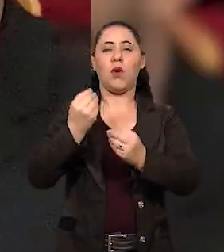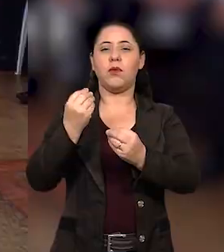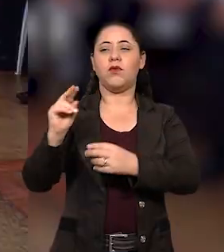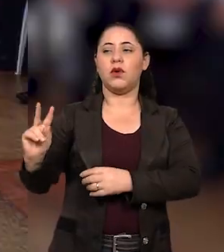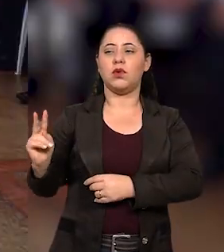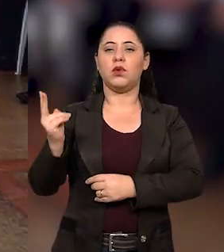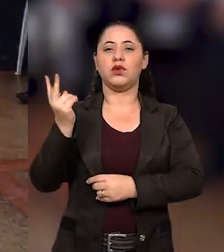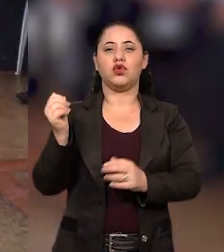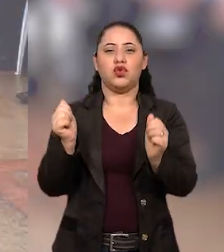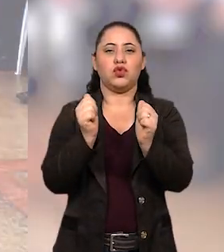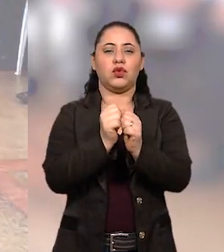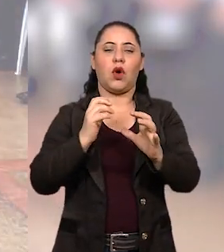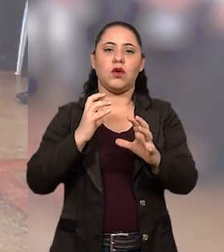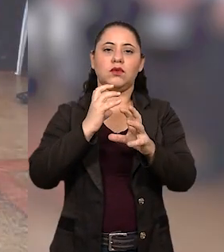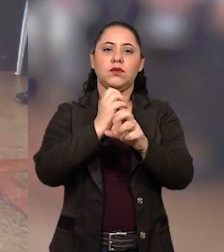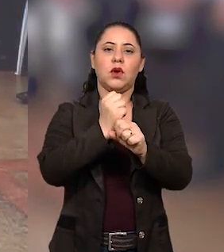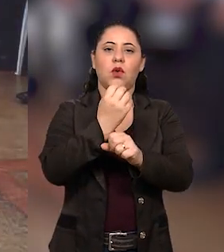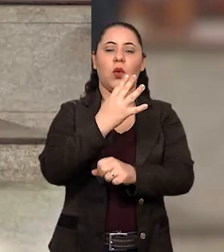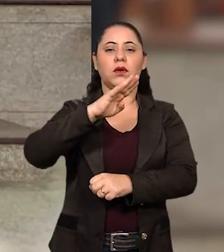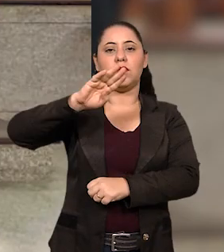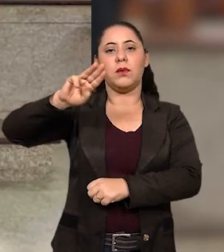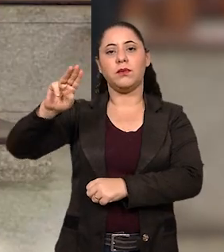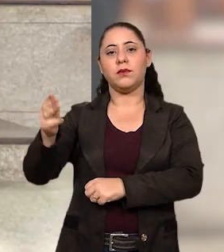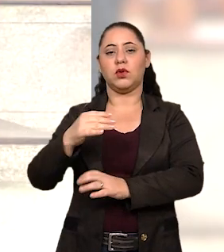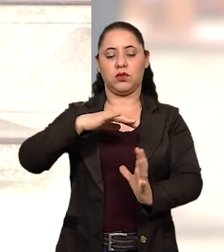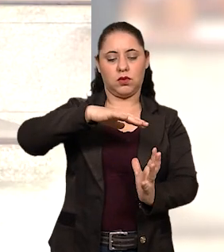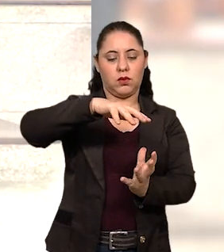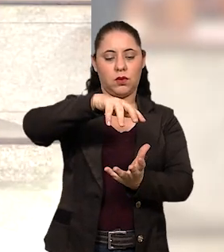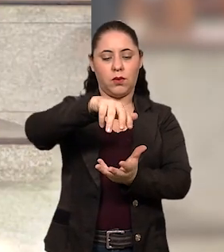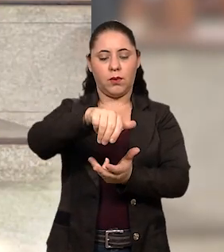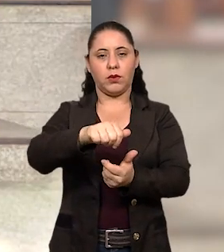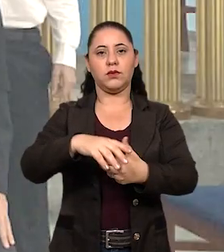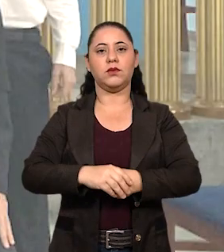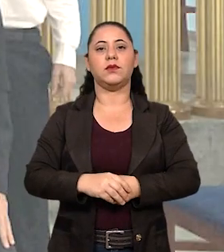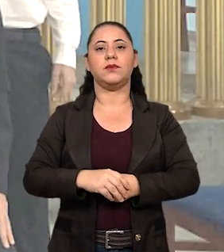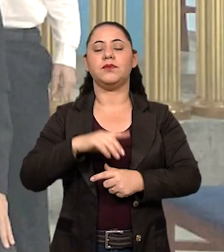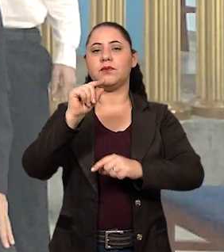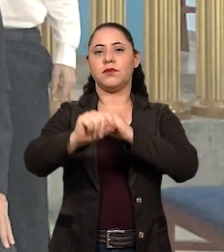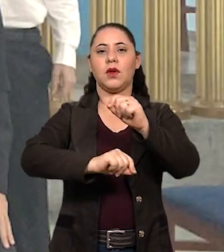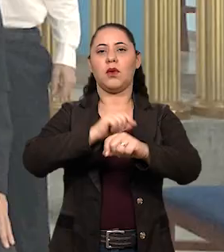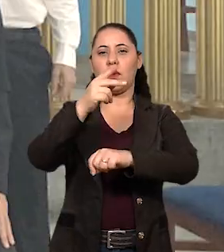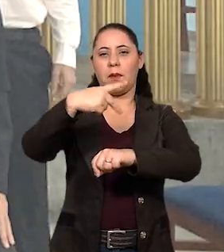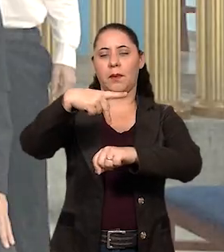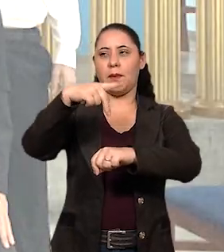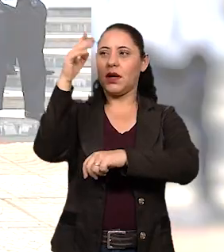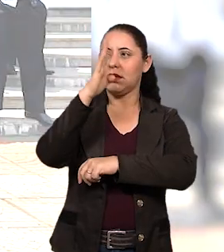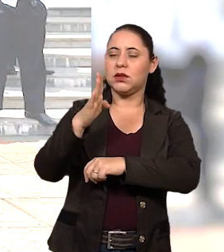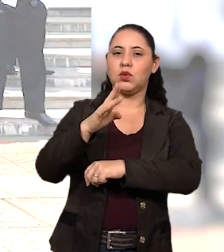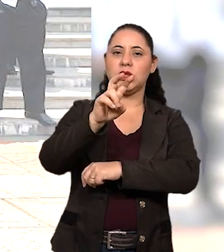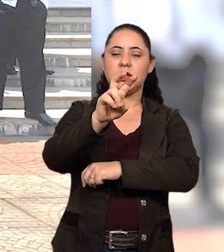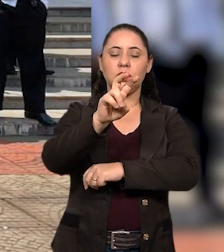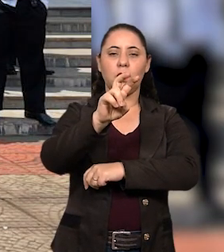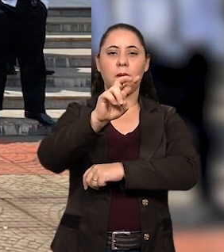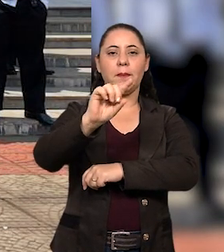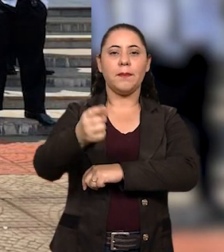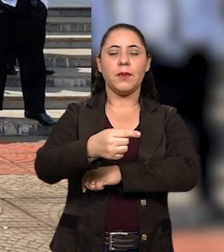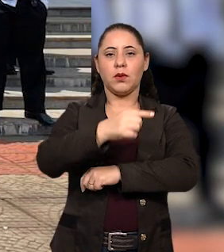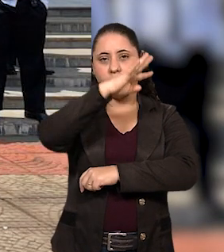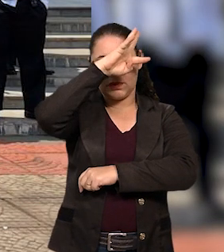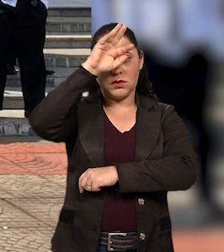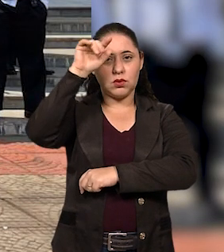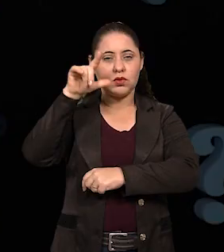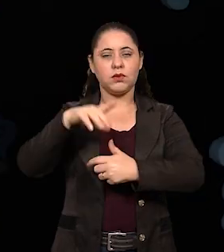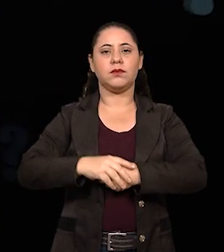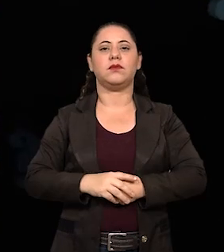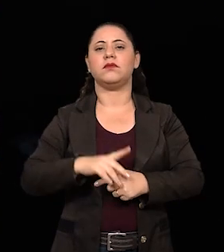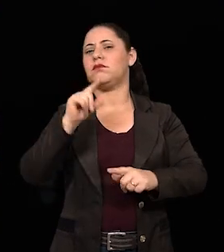cardeais. Juntos, eles somam 4 milhões em todo o mundo, 200 mil no Brasil e quase 5 mil em Mato Grosso do